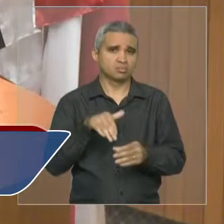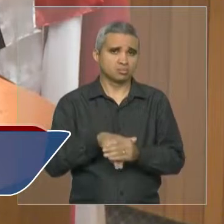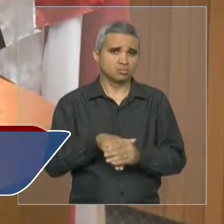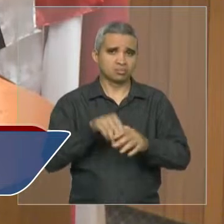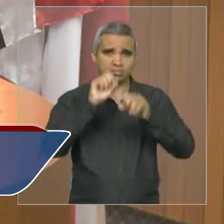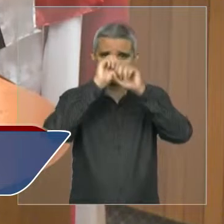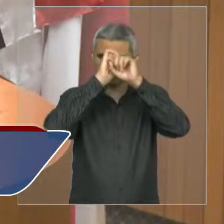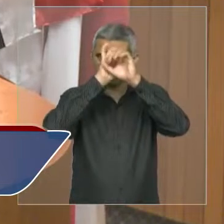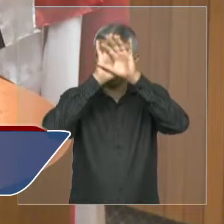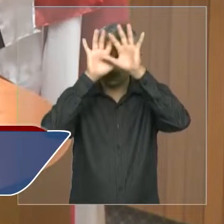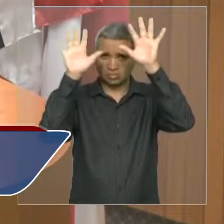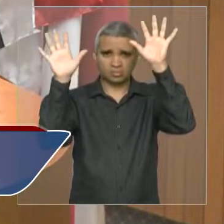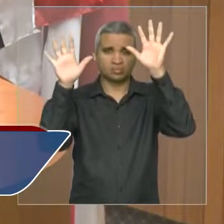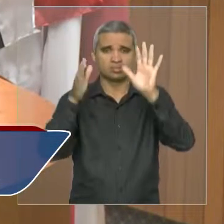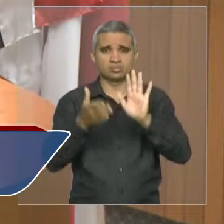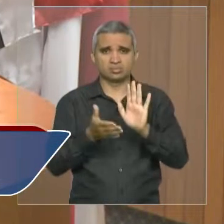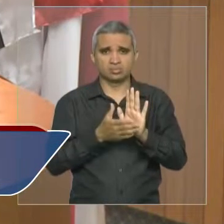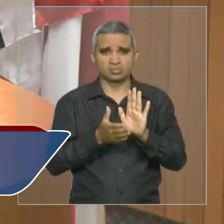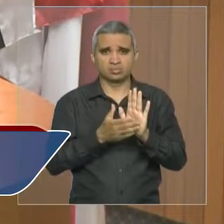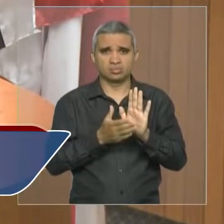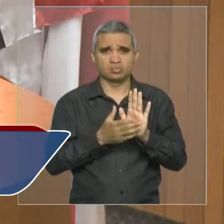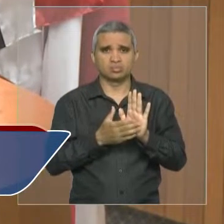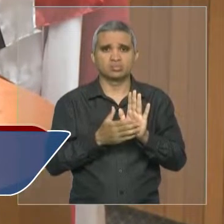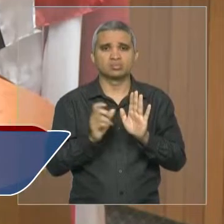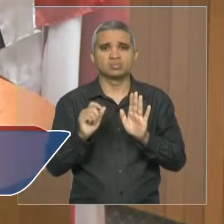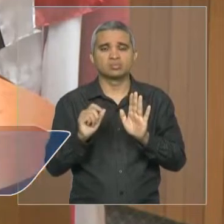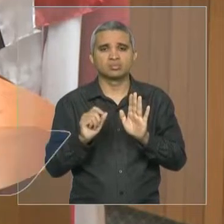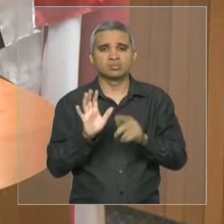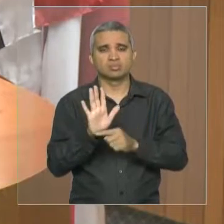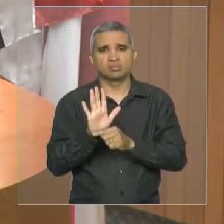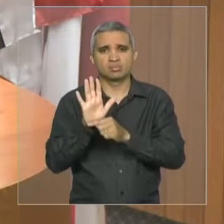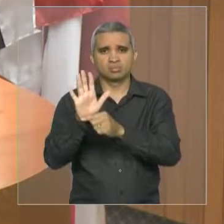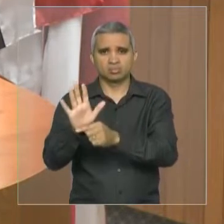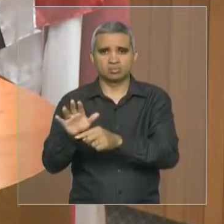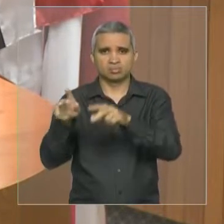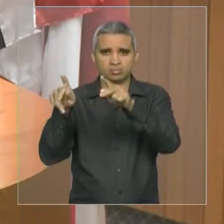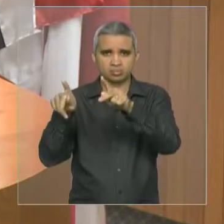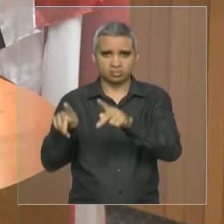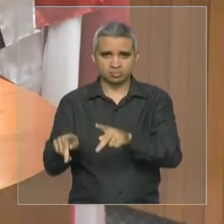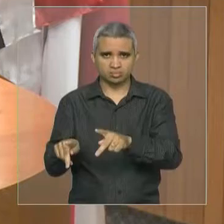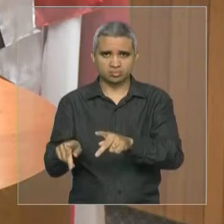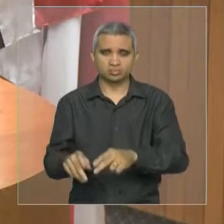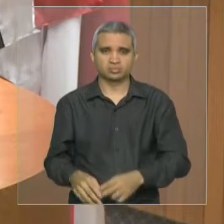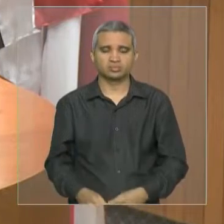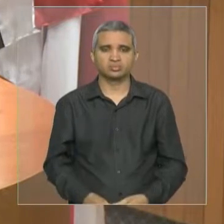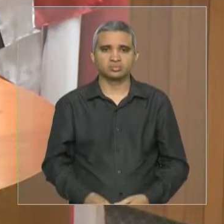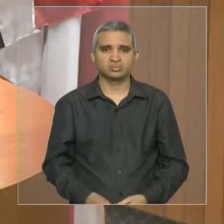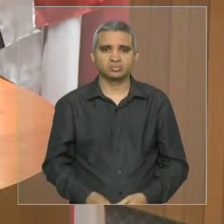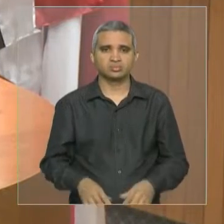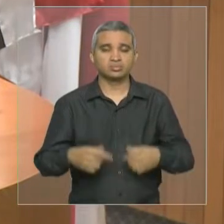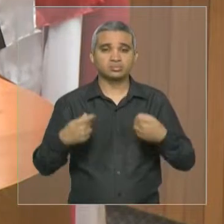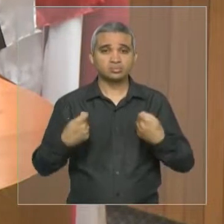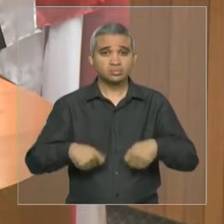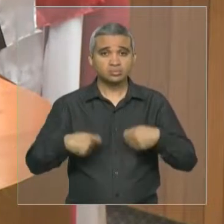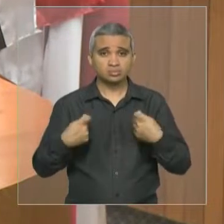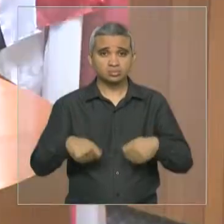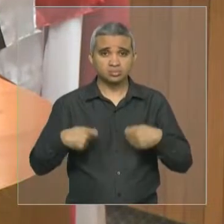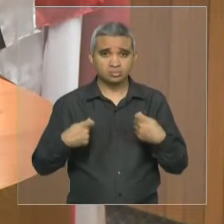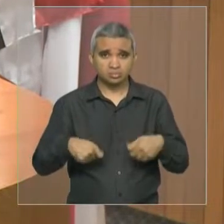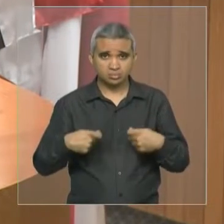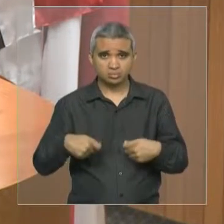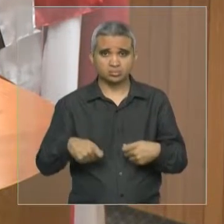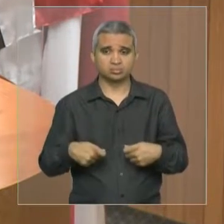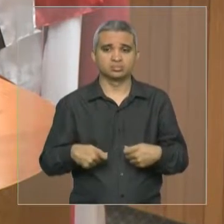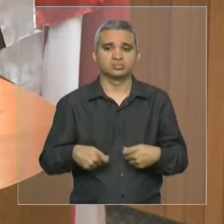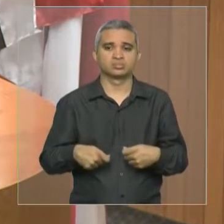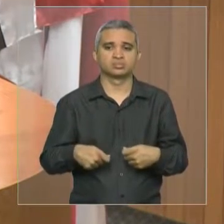Fernando, ele vem atender os interesses de uma parcela da população que precisa